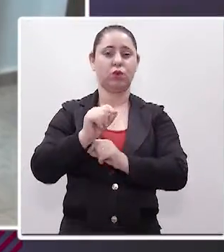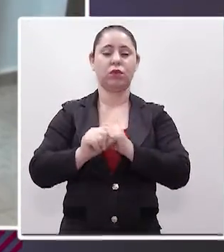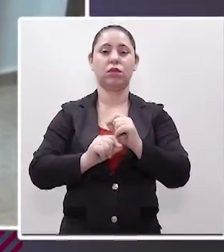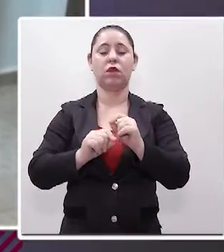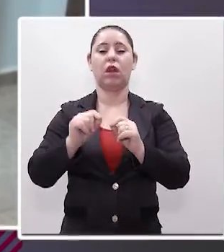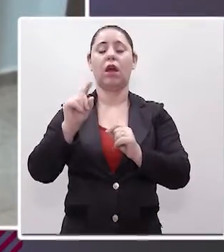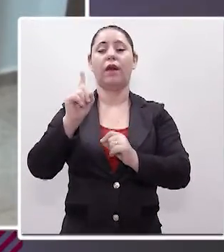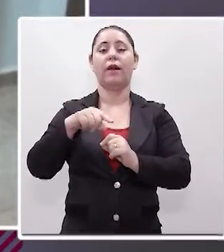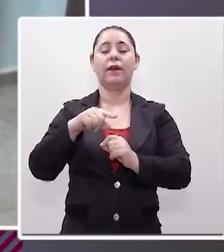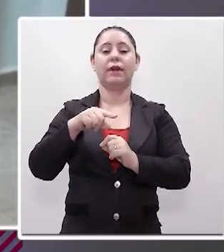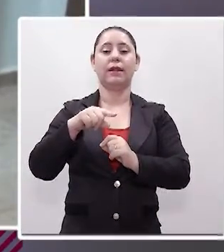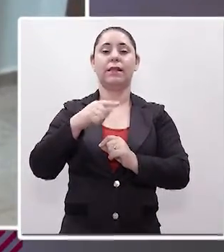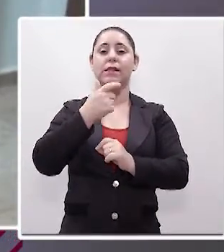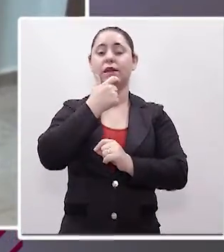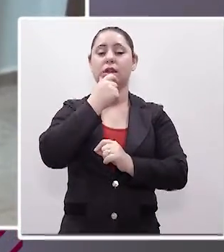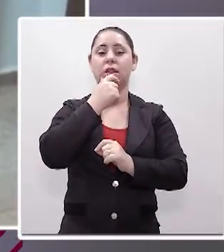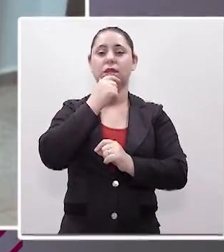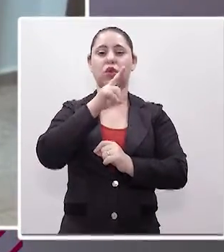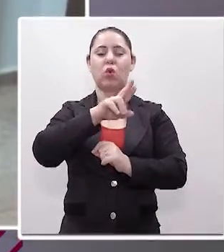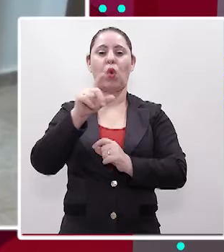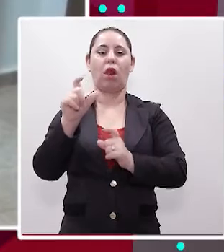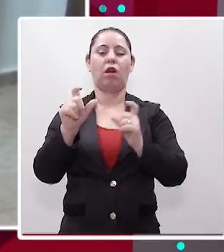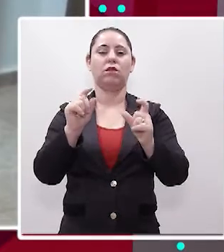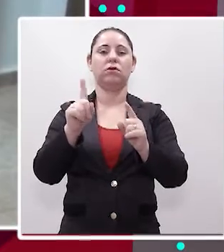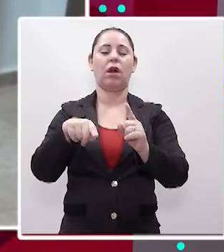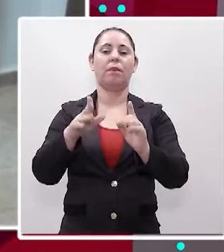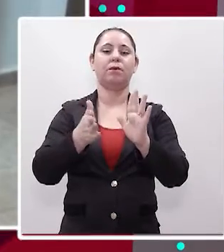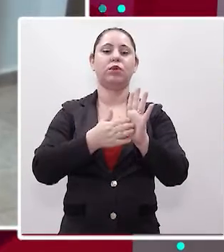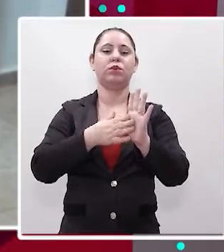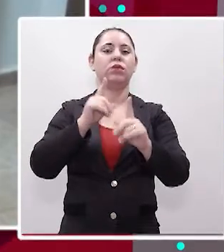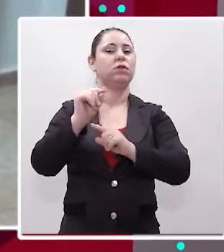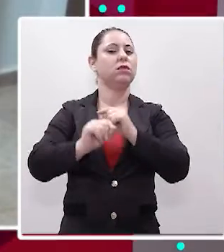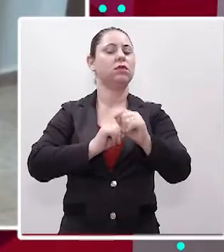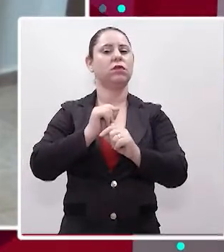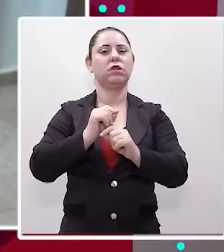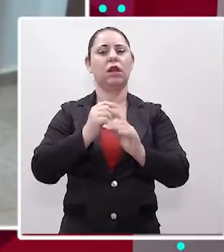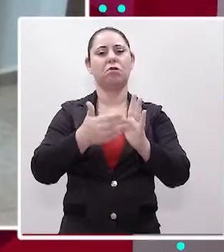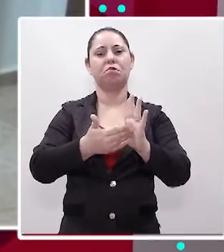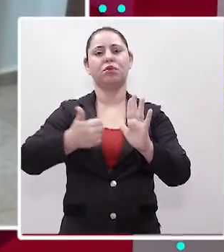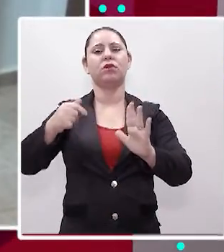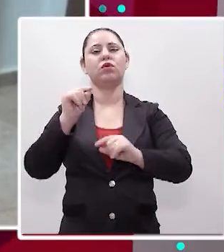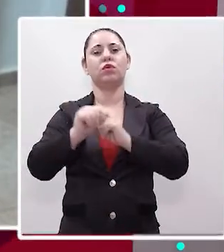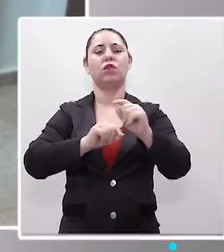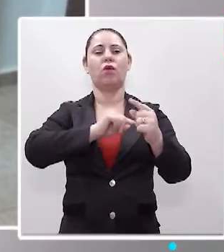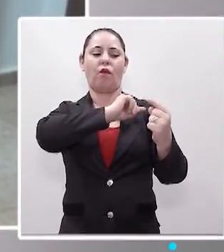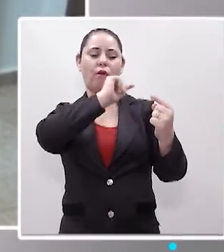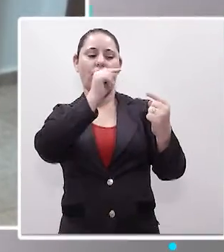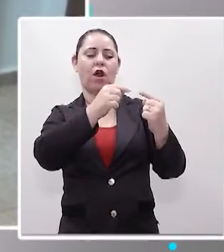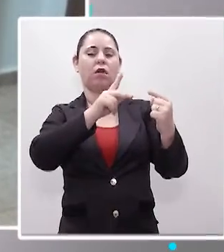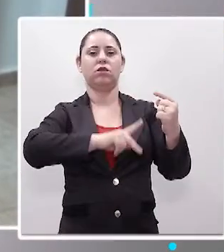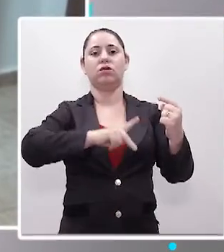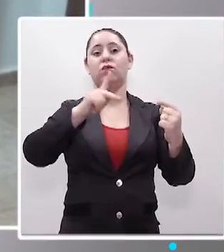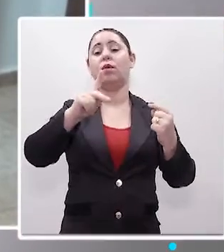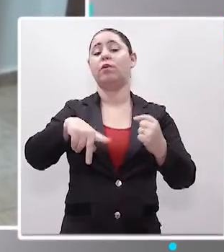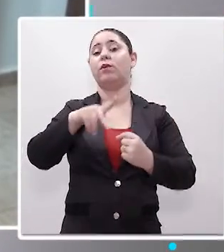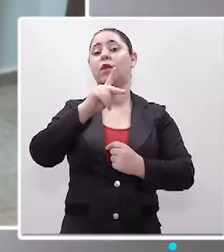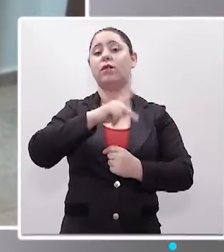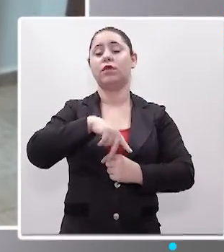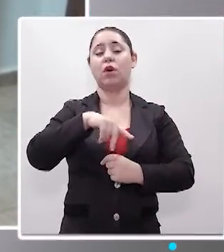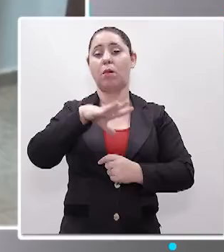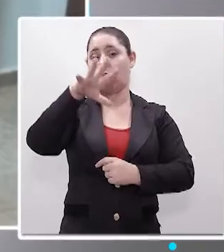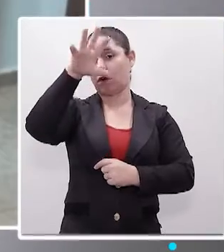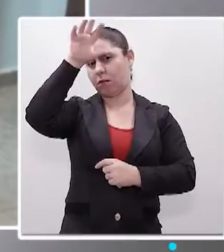learning, como é o termo em inglês, é uma proposta que tira bastante o foco